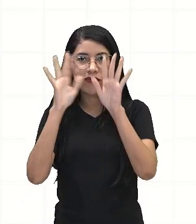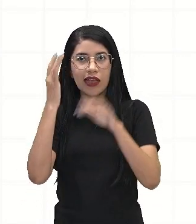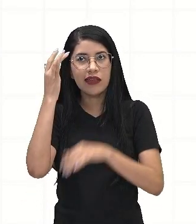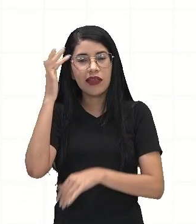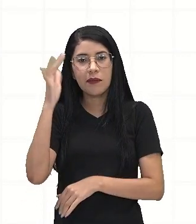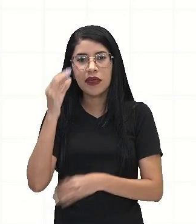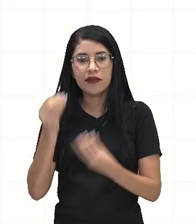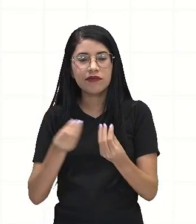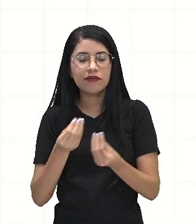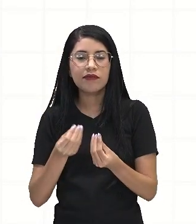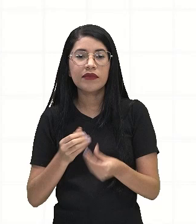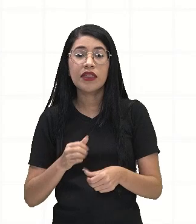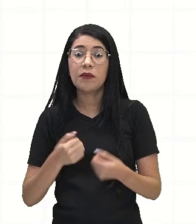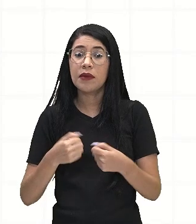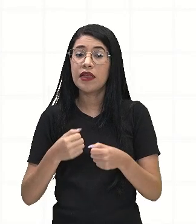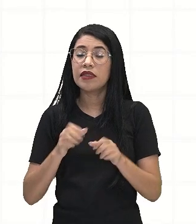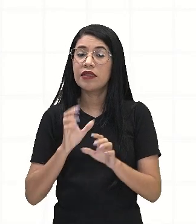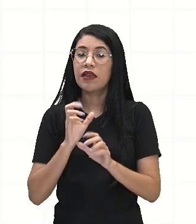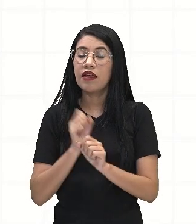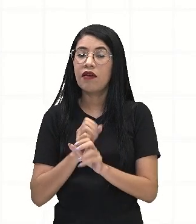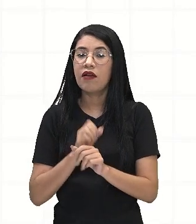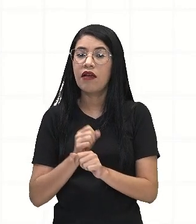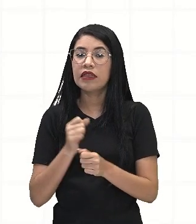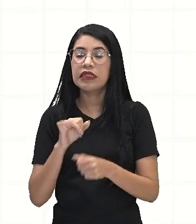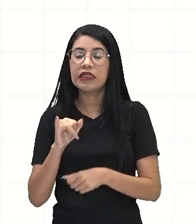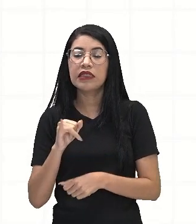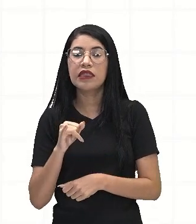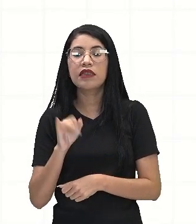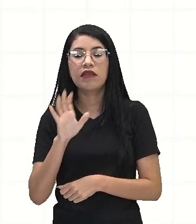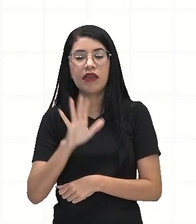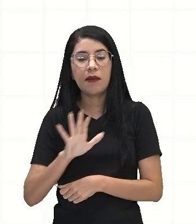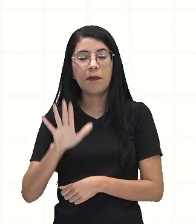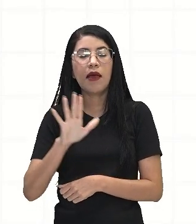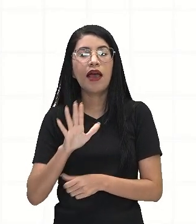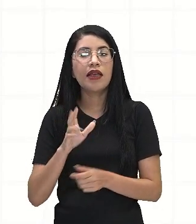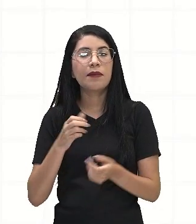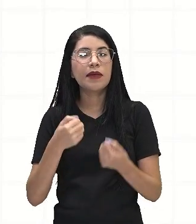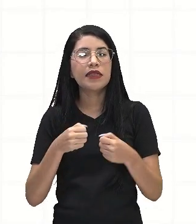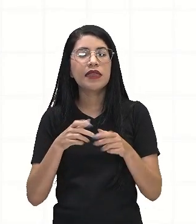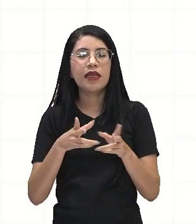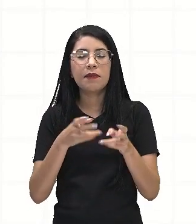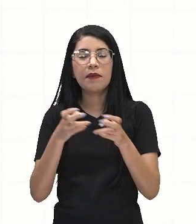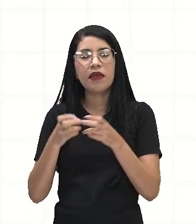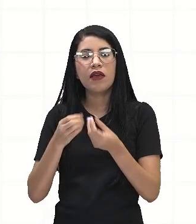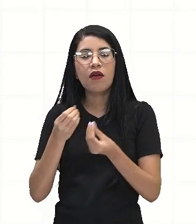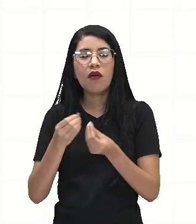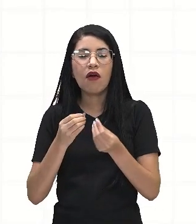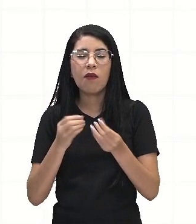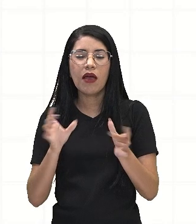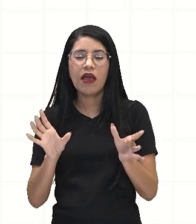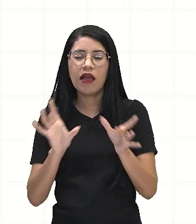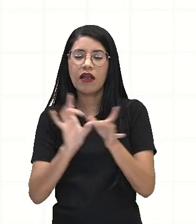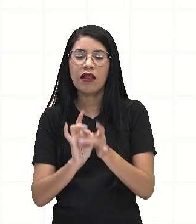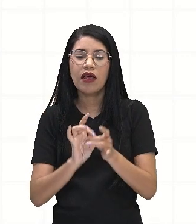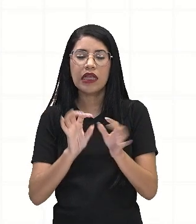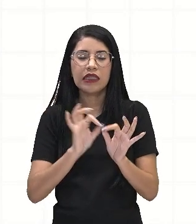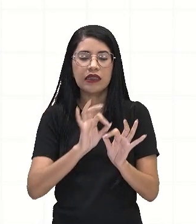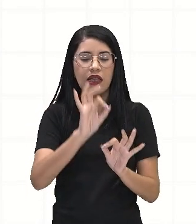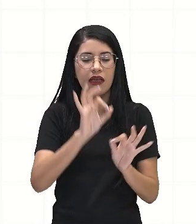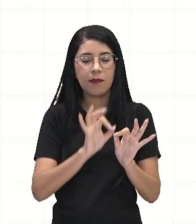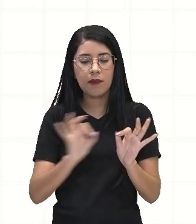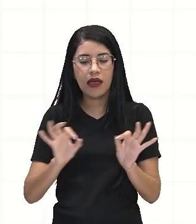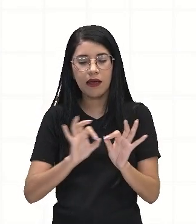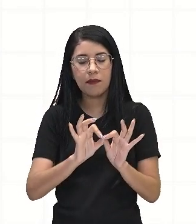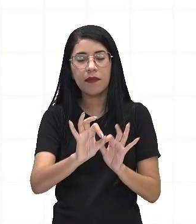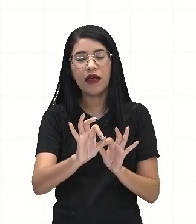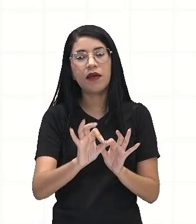tente resolver, mesmo que tenha a imagem, tente identificar uma coisa, relacionar uma coisa a outra para ficar